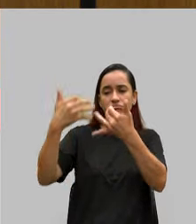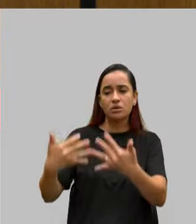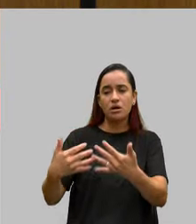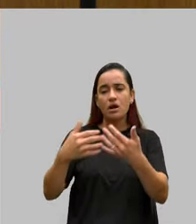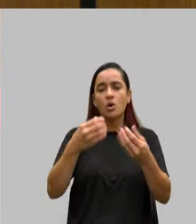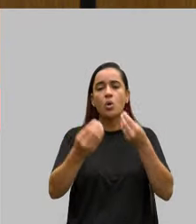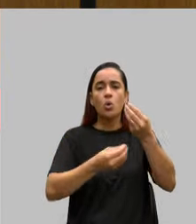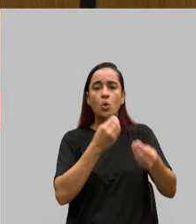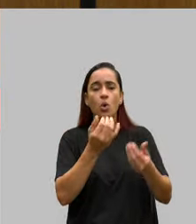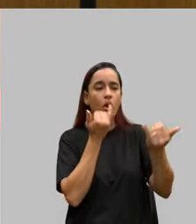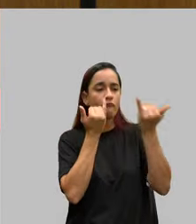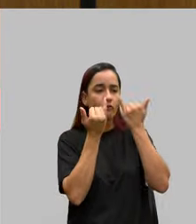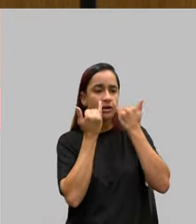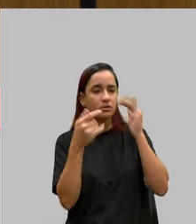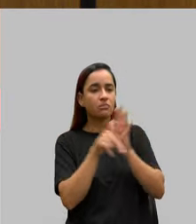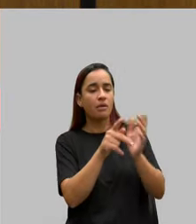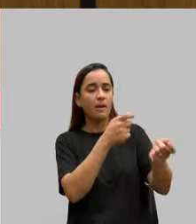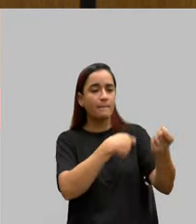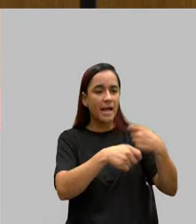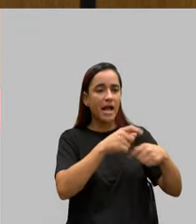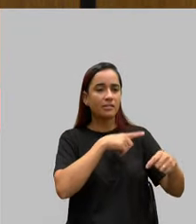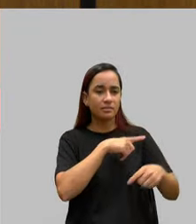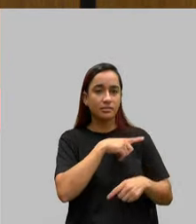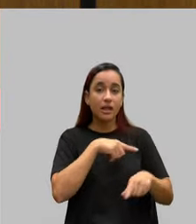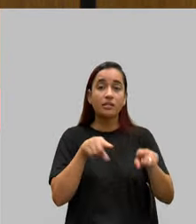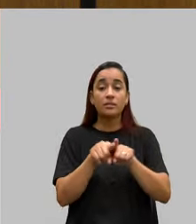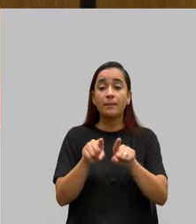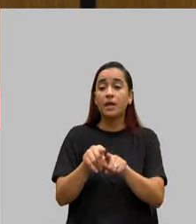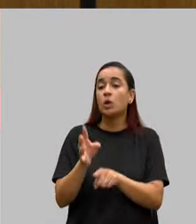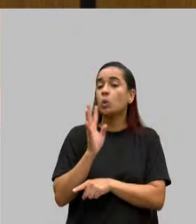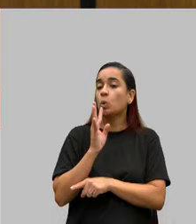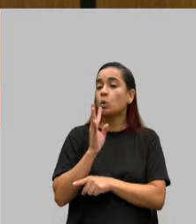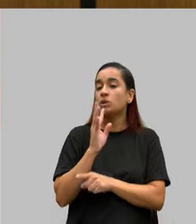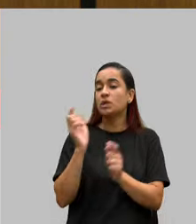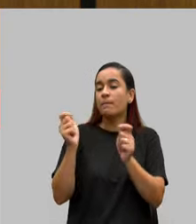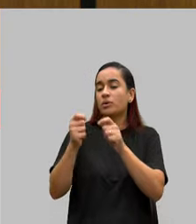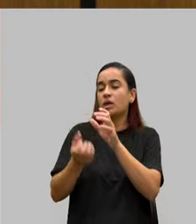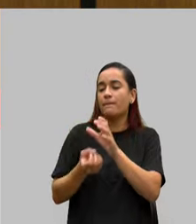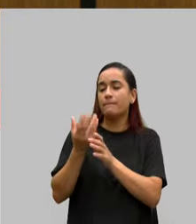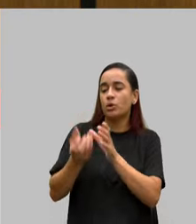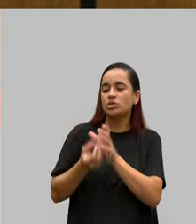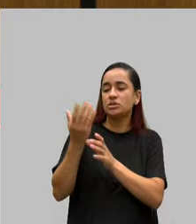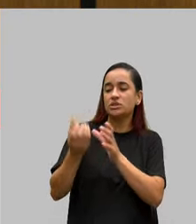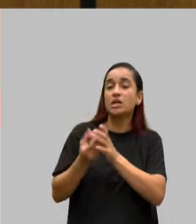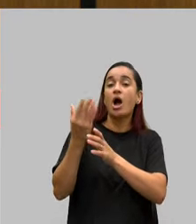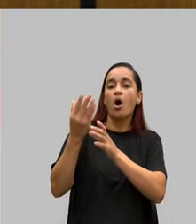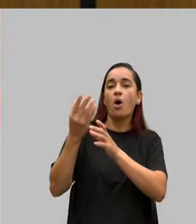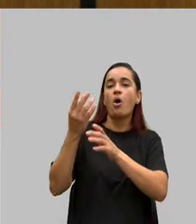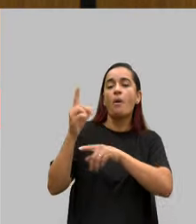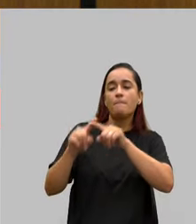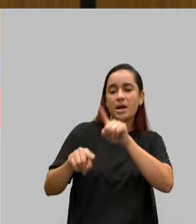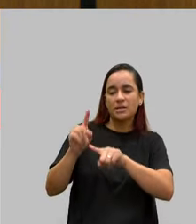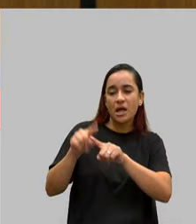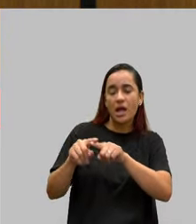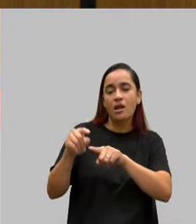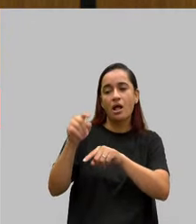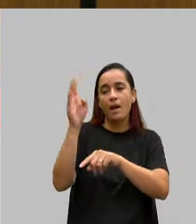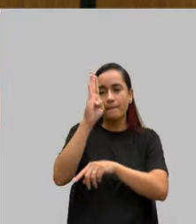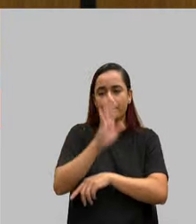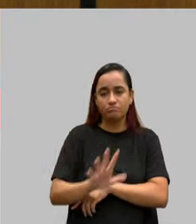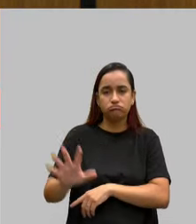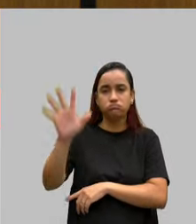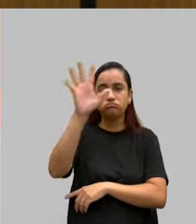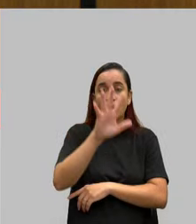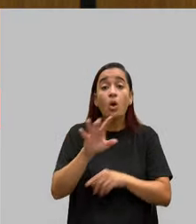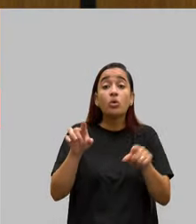eh conhecer possibilidad de produção de matériaprima Nacional né Eh E com isso entender